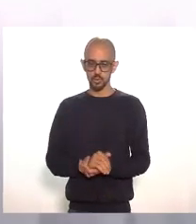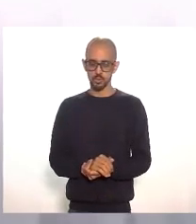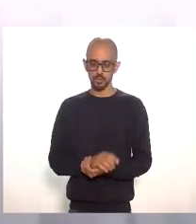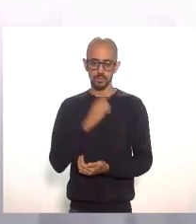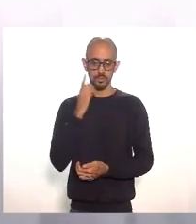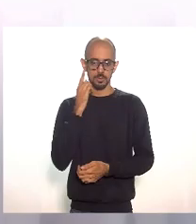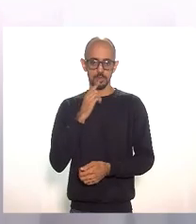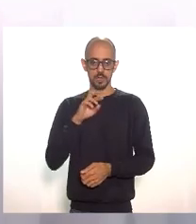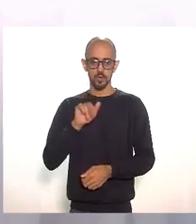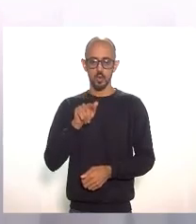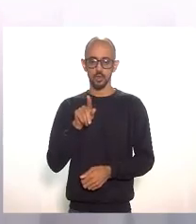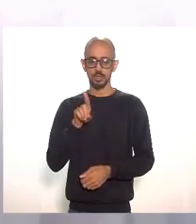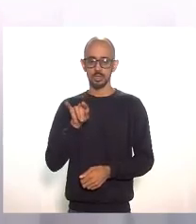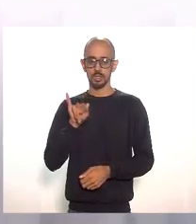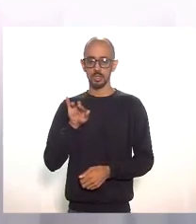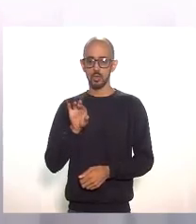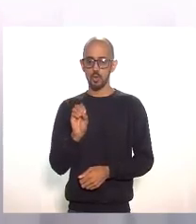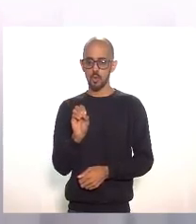Deputado Rodrigo Bacelar.